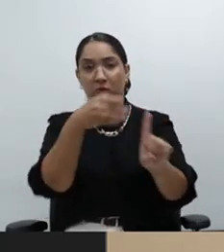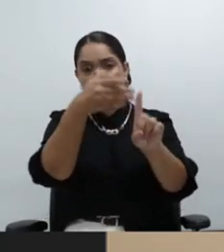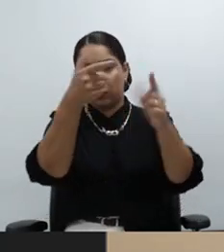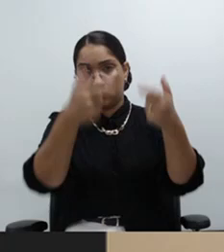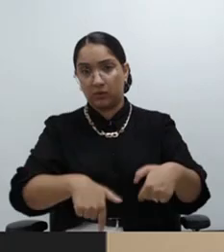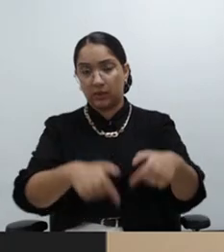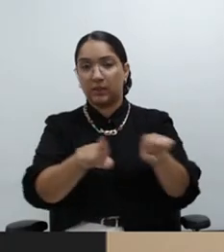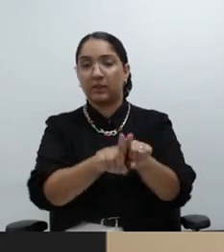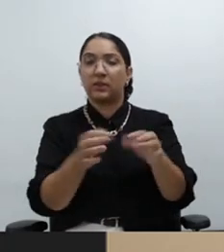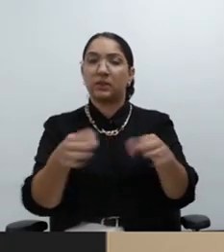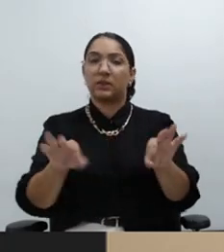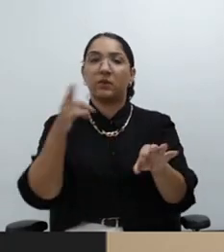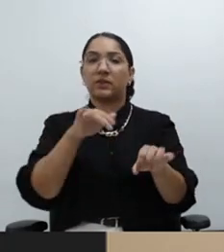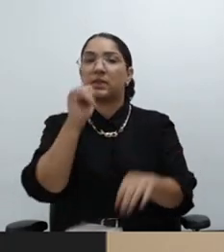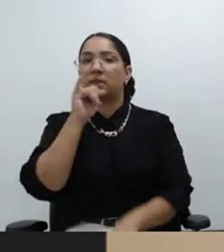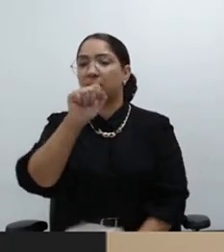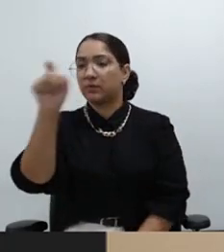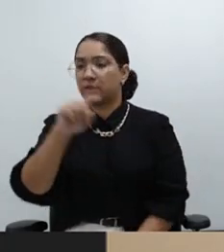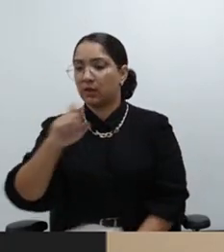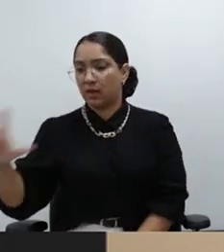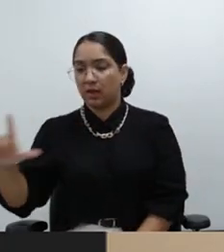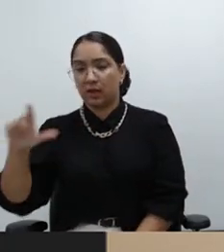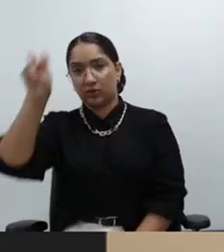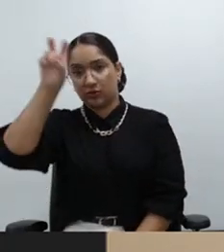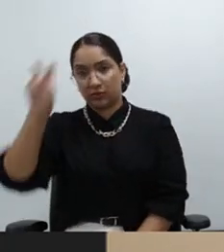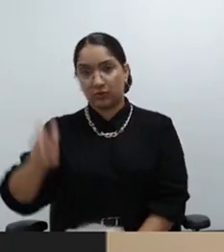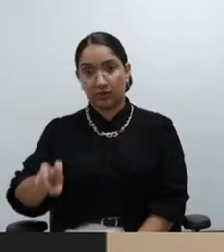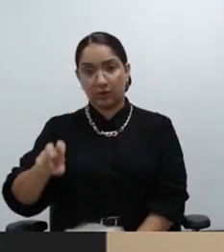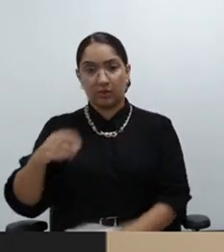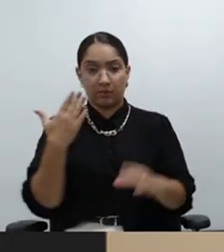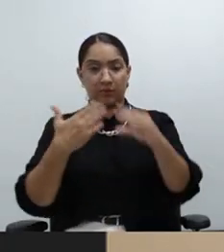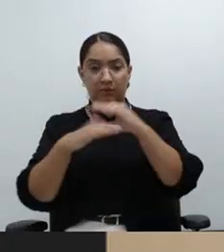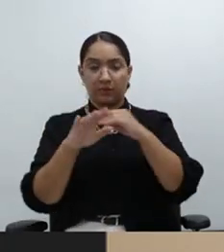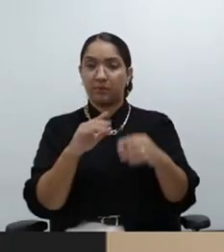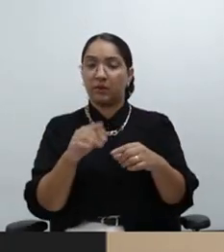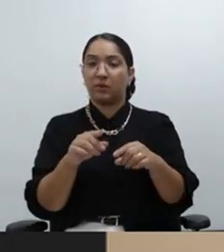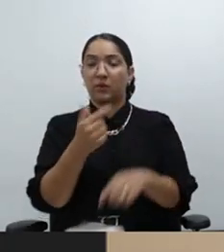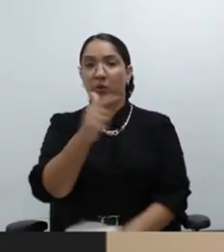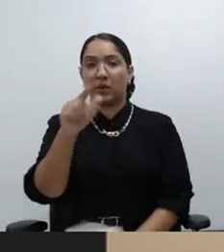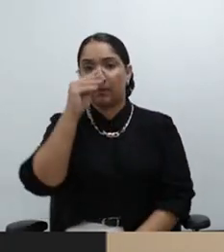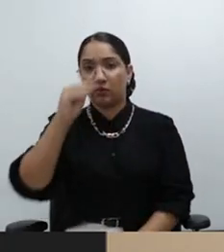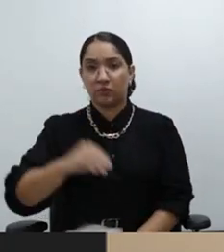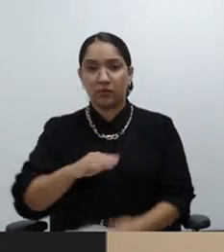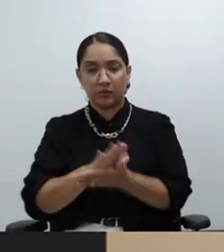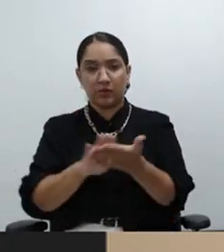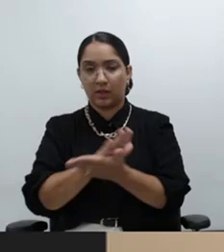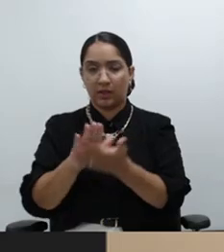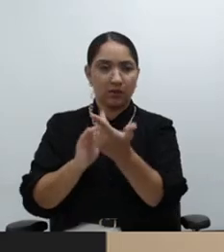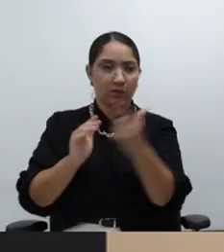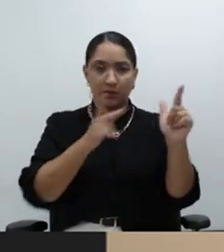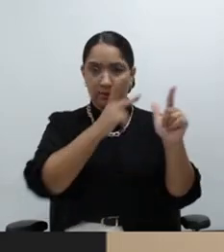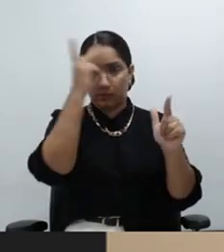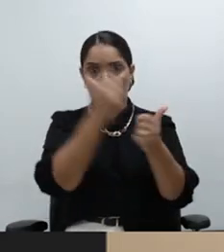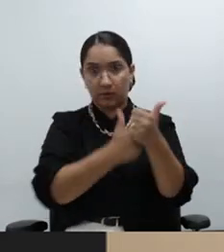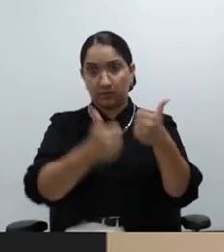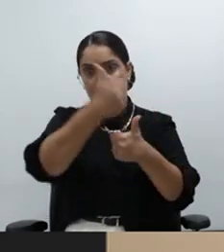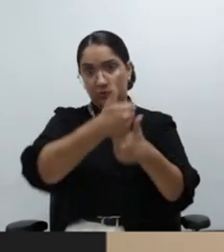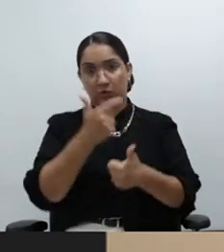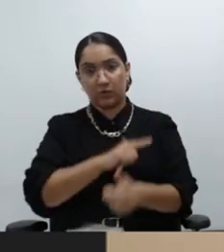vagas remanescentes para o SIC Leste, quinta-feira, por e-mail, sem prejuízo de poder indicar outras como segunda